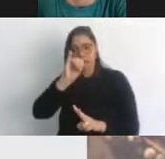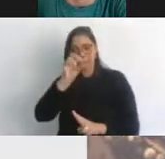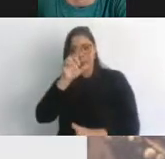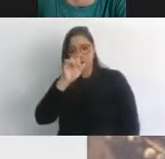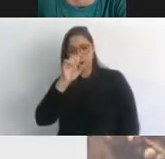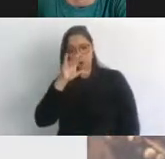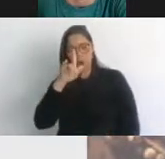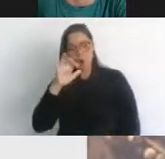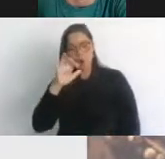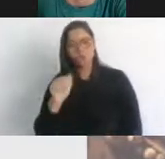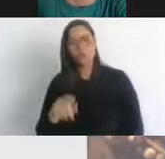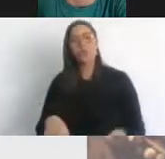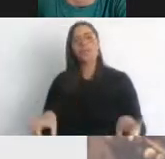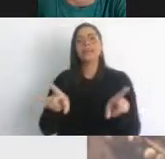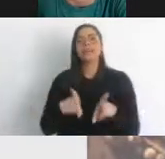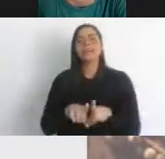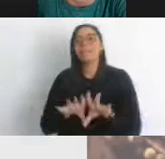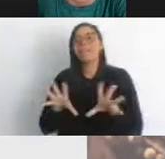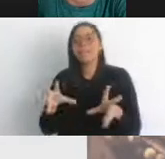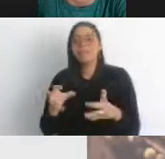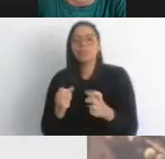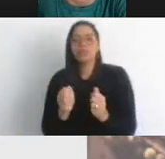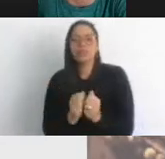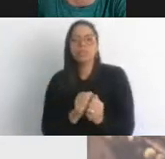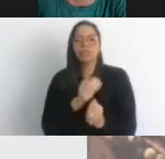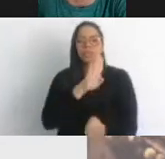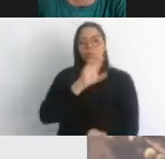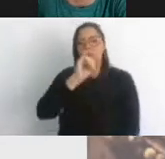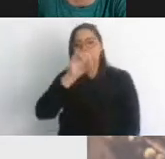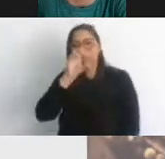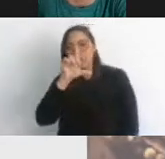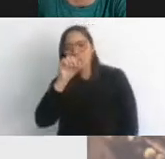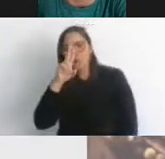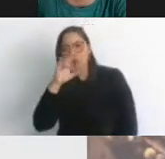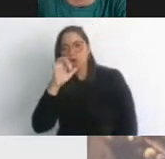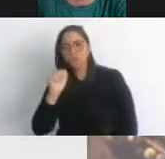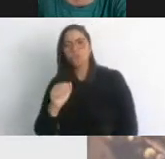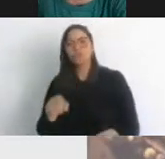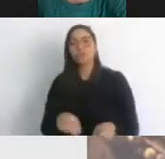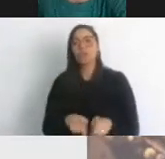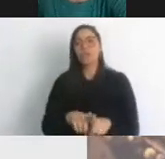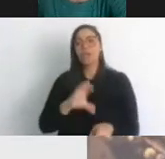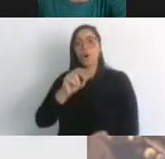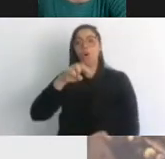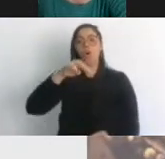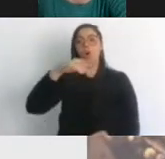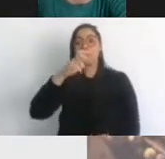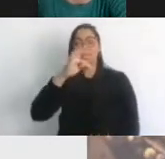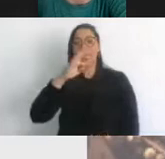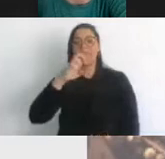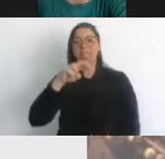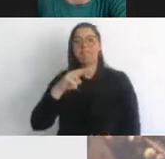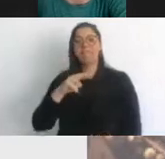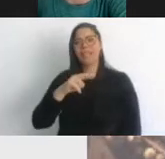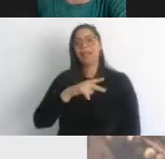e que essa junção do biológico e das competências que foram atribuídas as